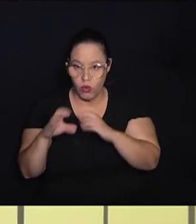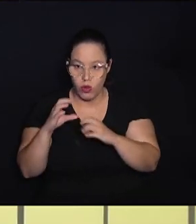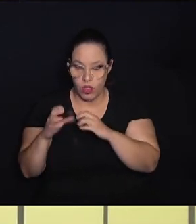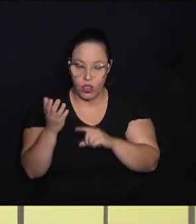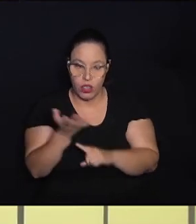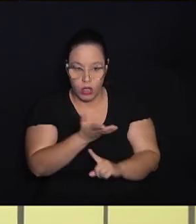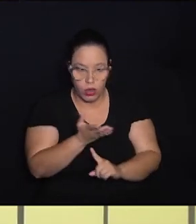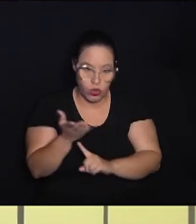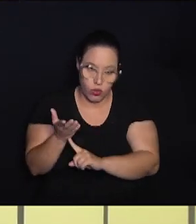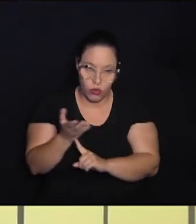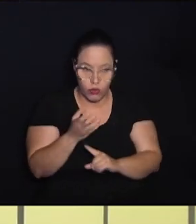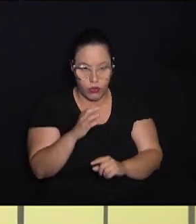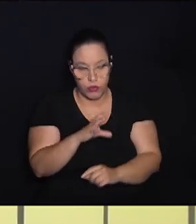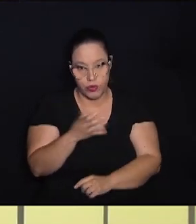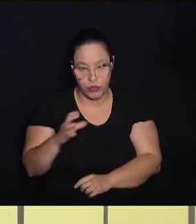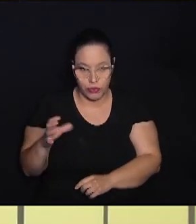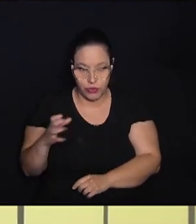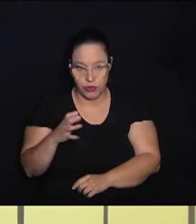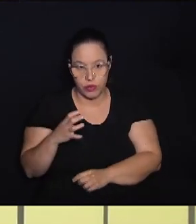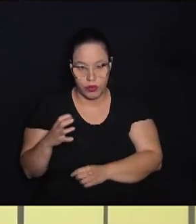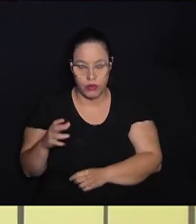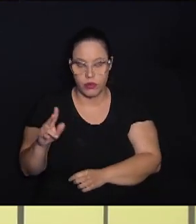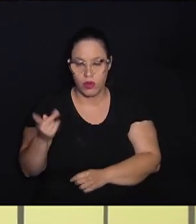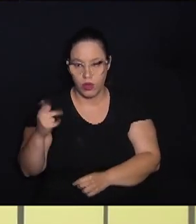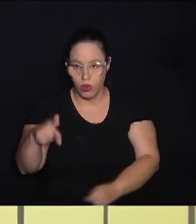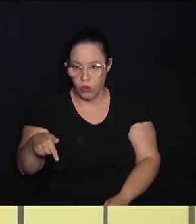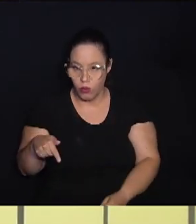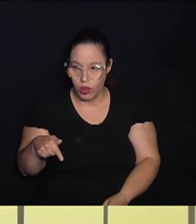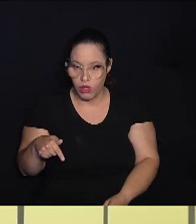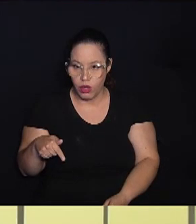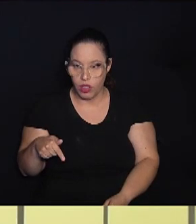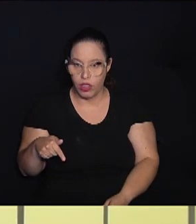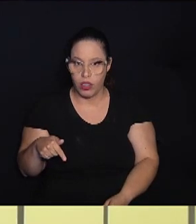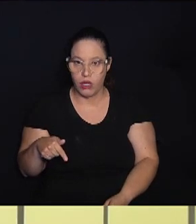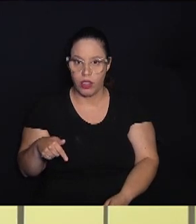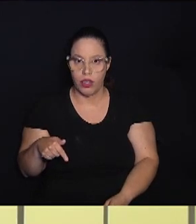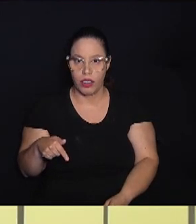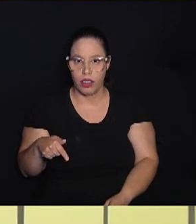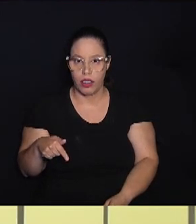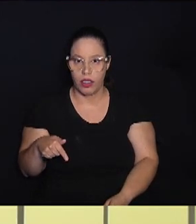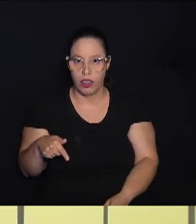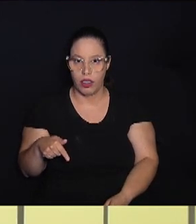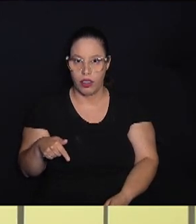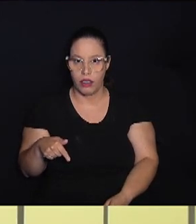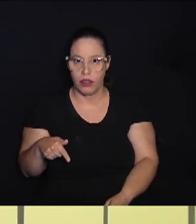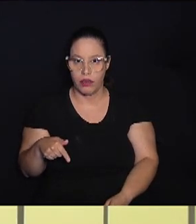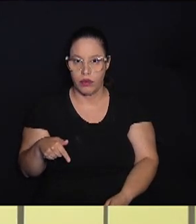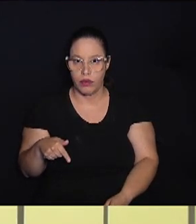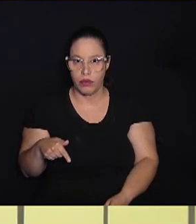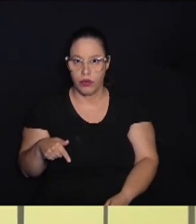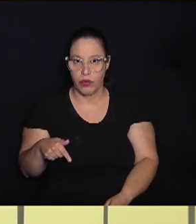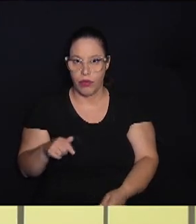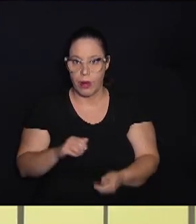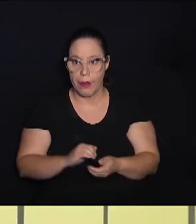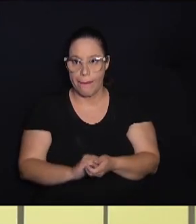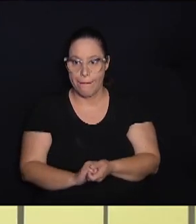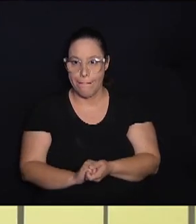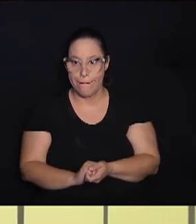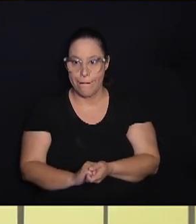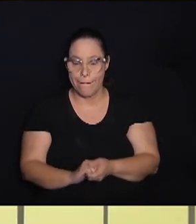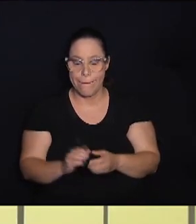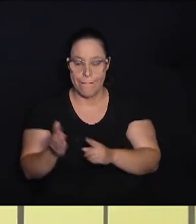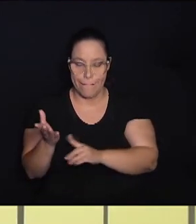e quadrinhos na linguagem dos quadrinhos né no fim das contas a gente eh a a arte